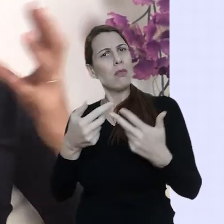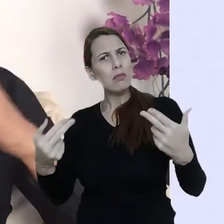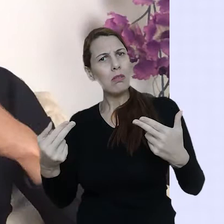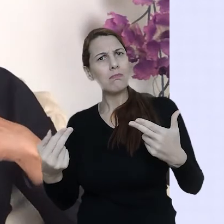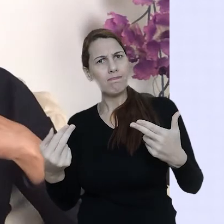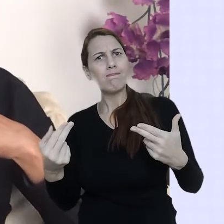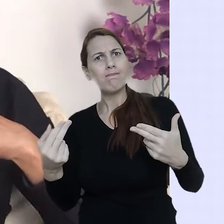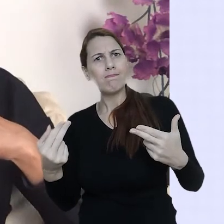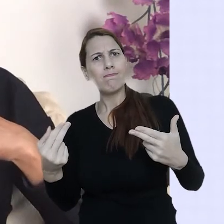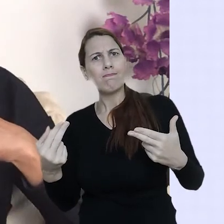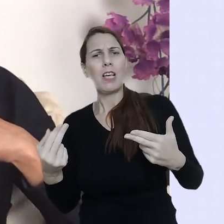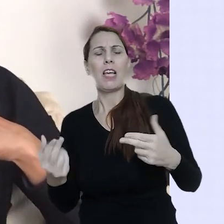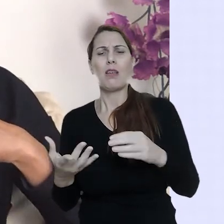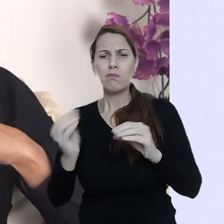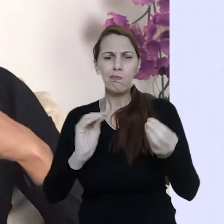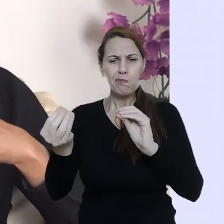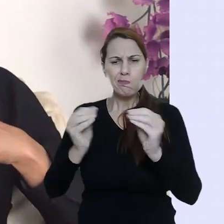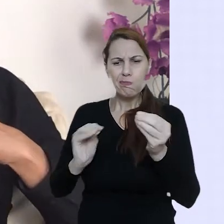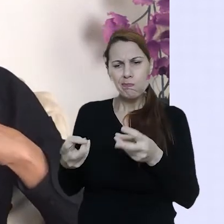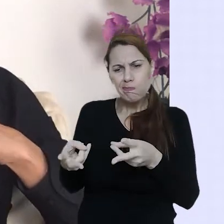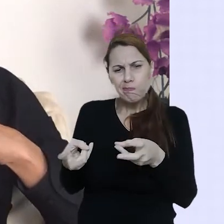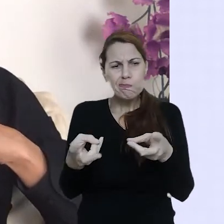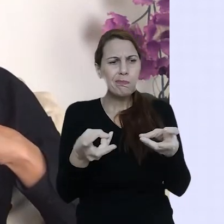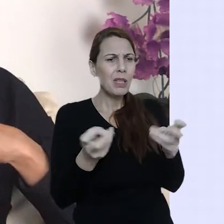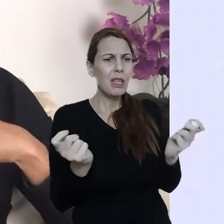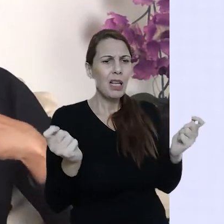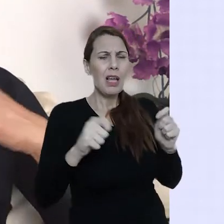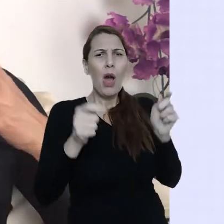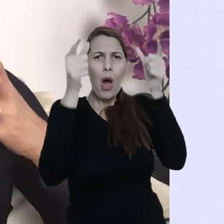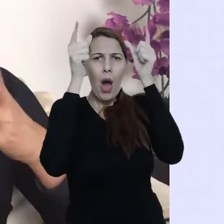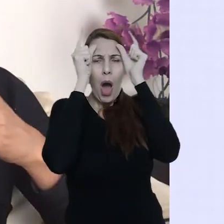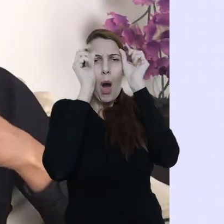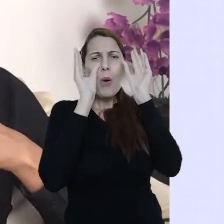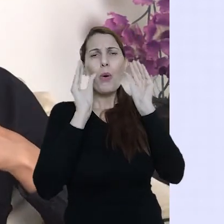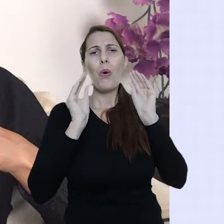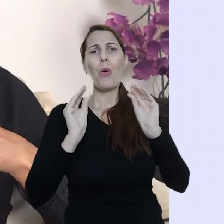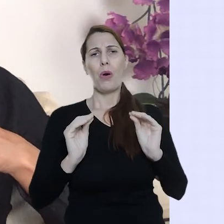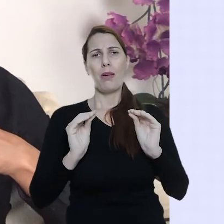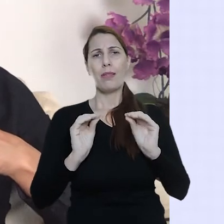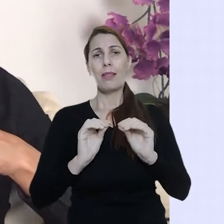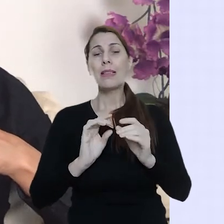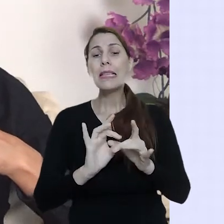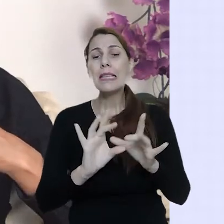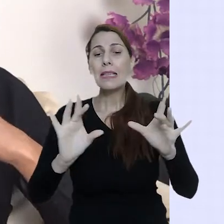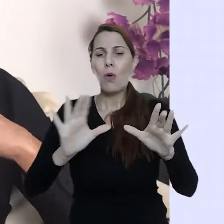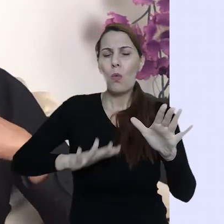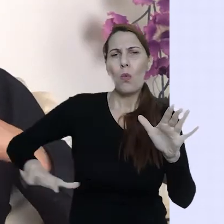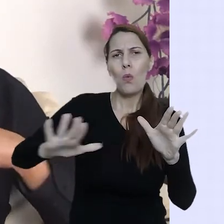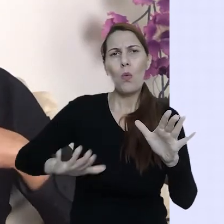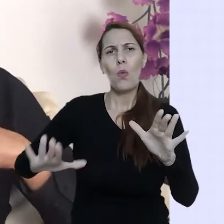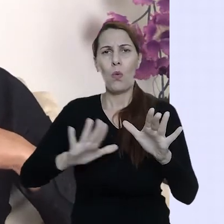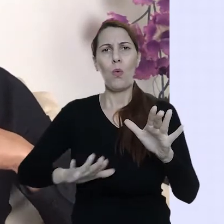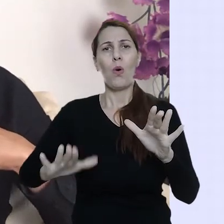alguns elementos para que a gente possa desafogar esse cenário